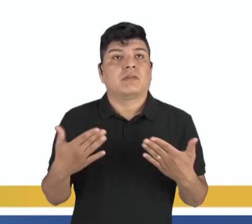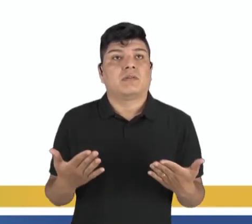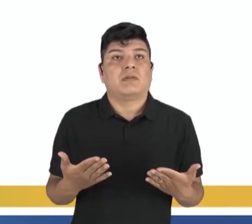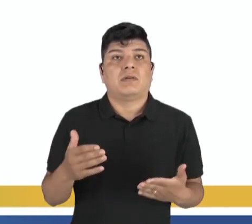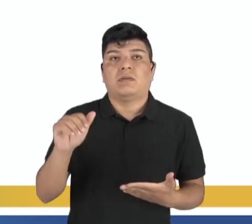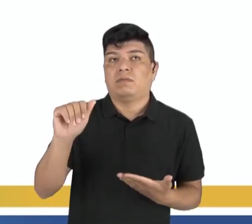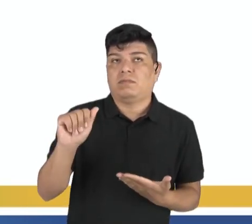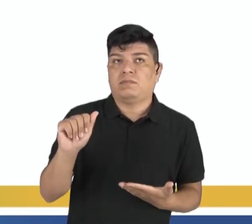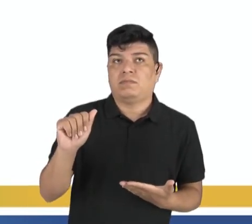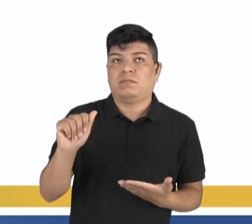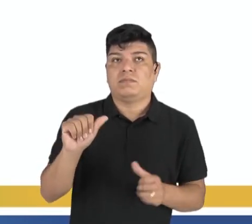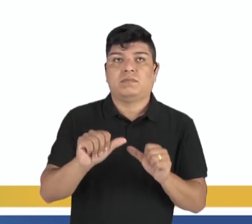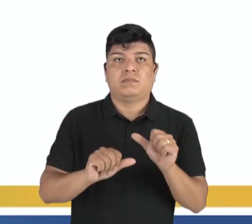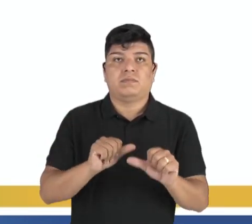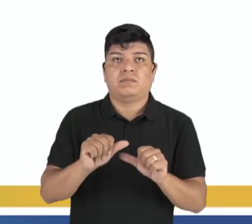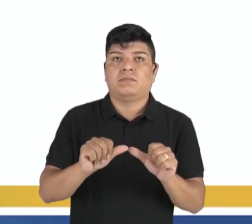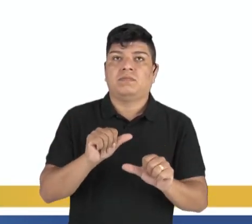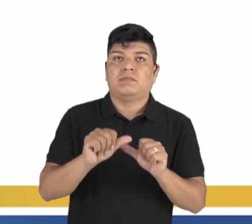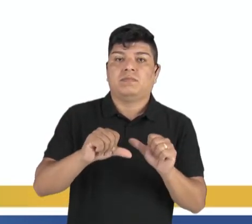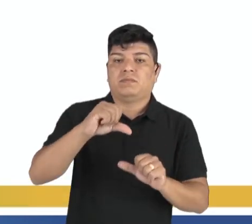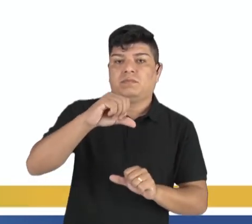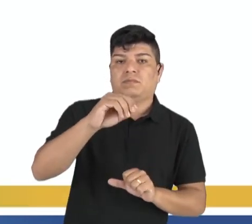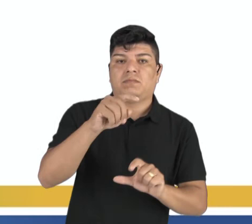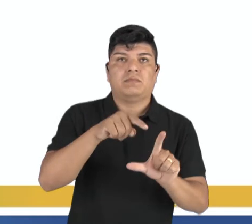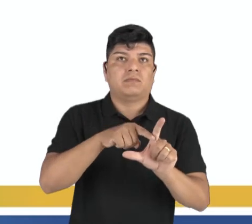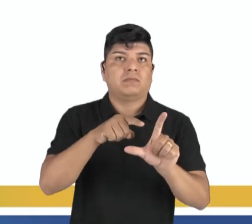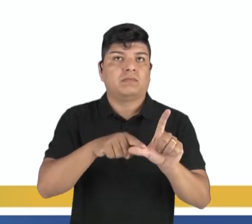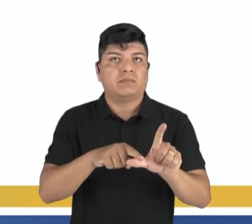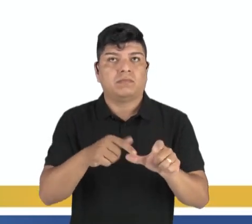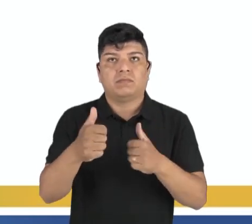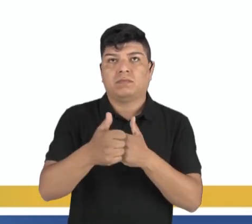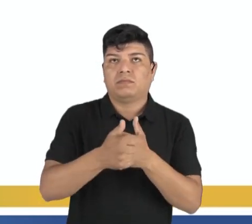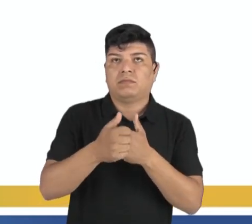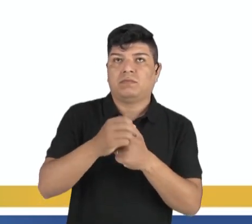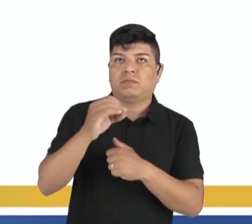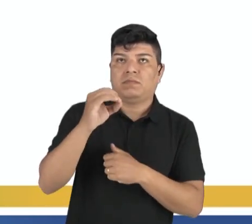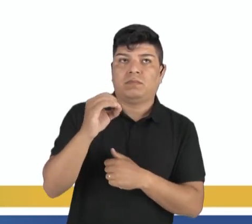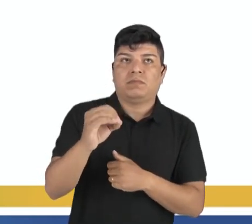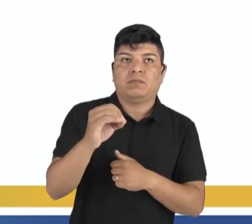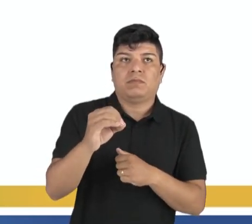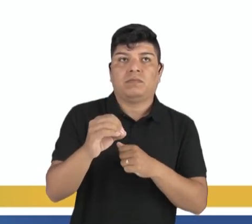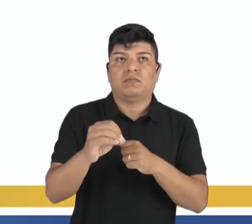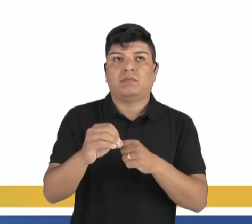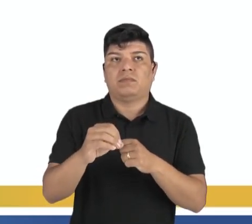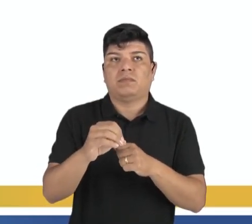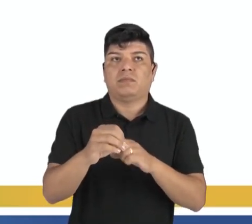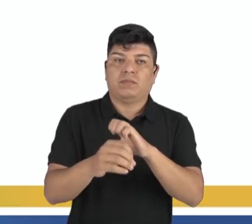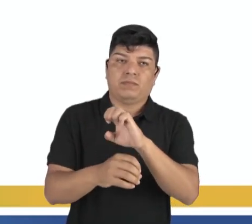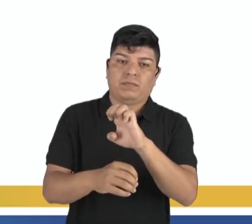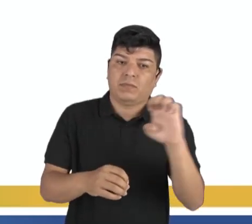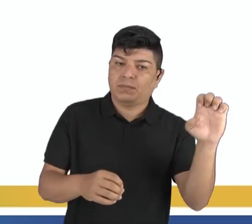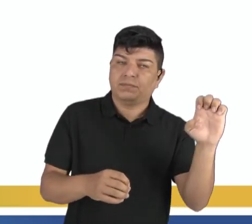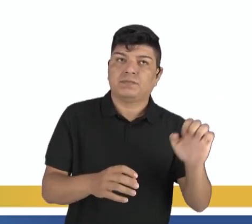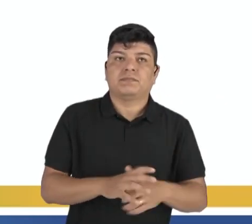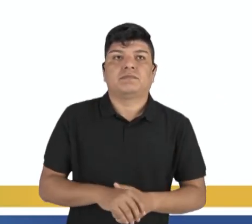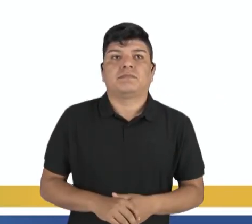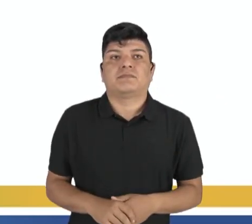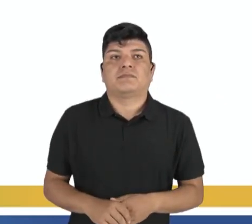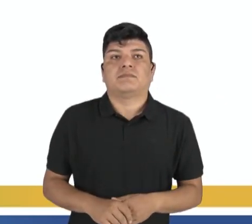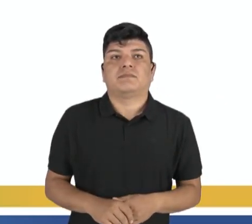qual ele tem a letra A sofreu uma rotação de 90 graus em torno do ponto ó no sentido anti-horário